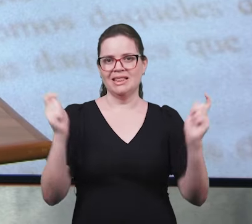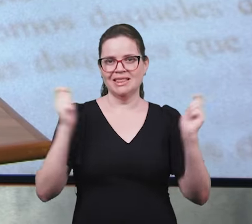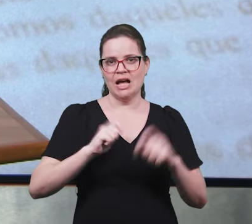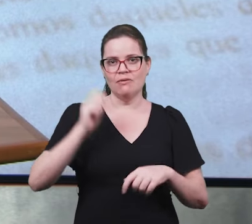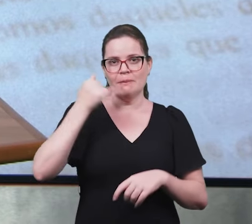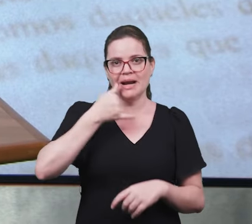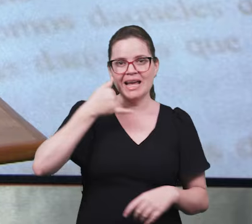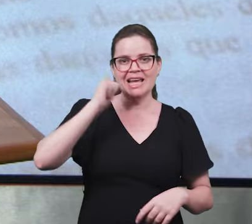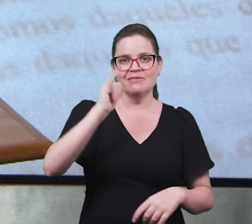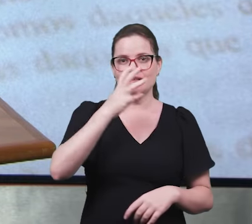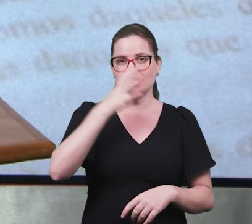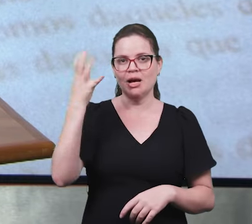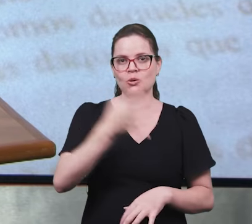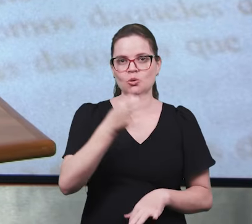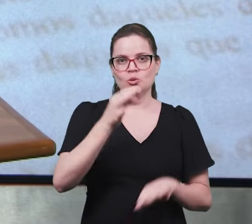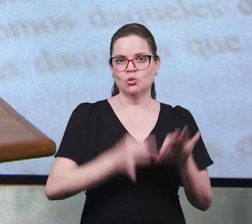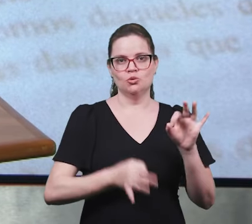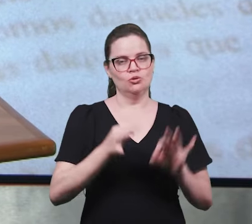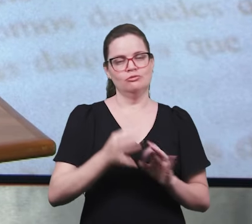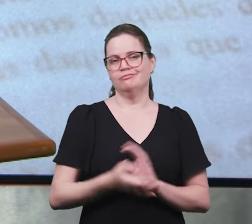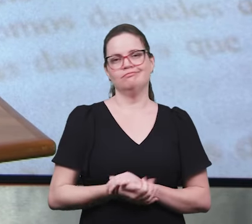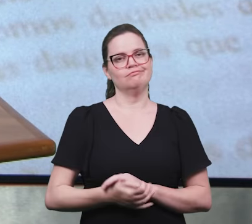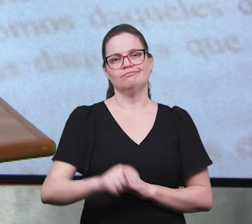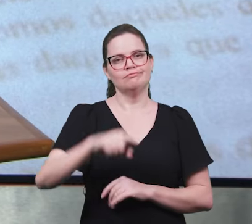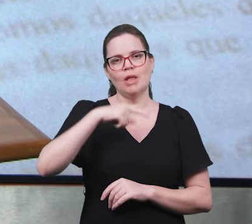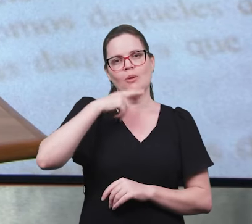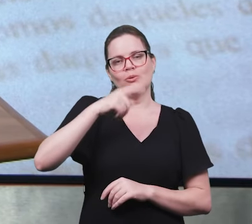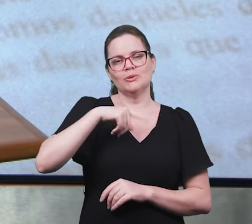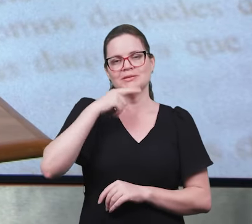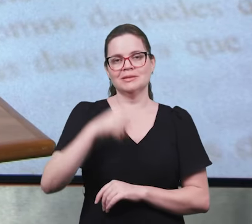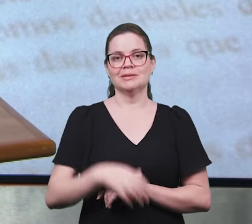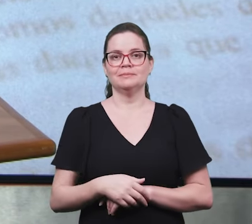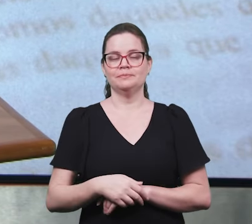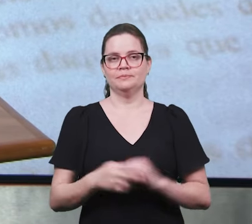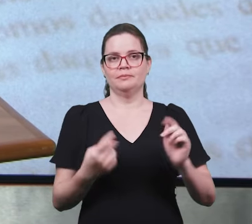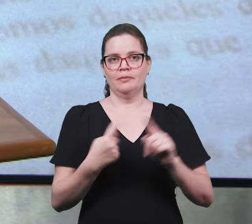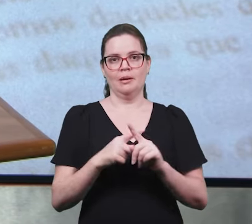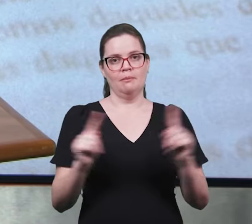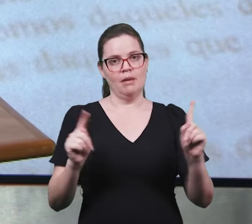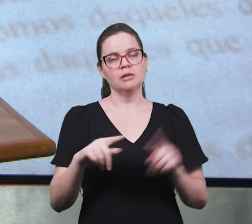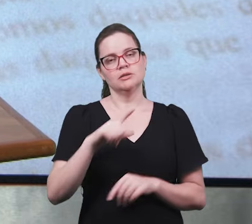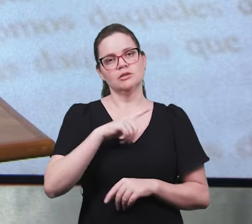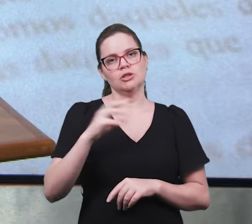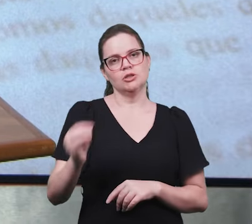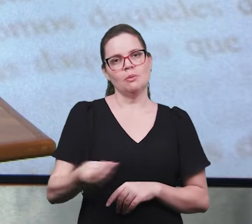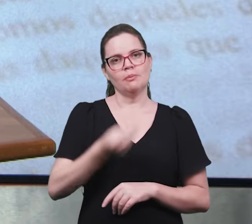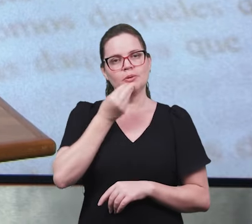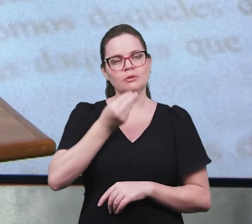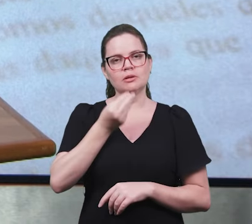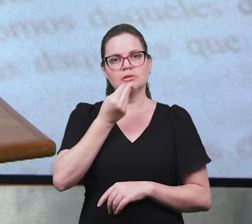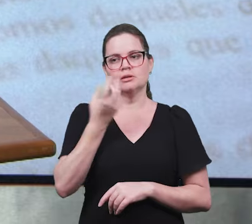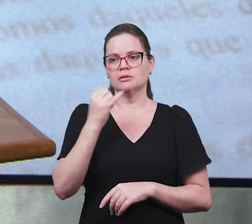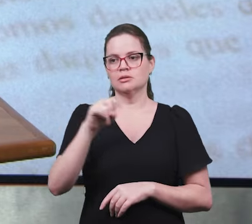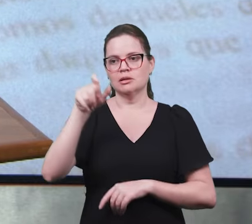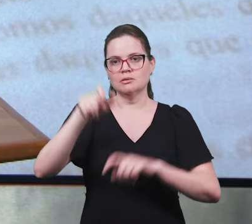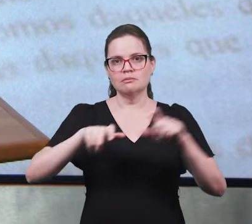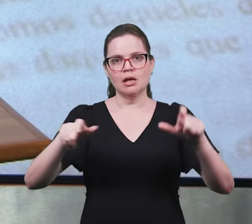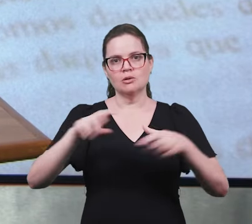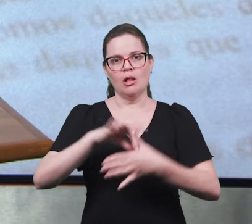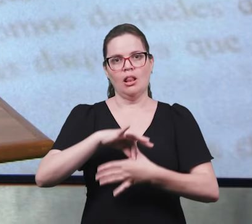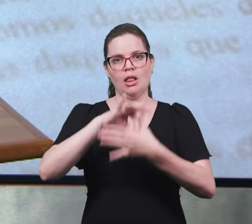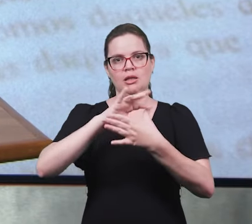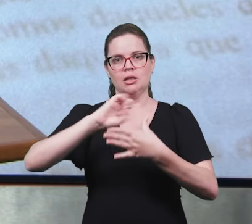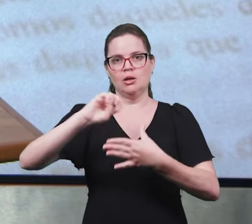a catástrofe iminente. Mas nas oportunidades em que os governantes ou o